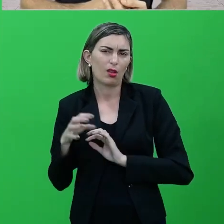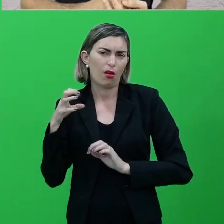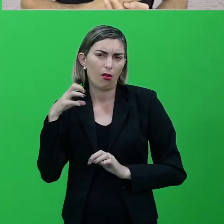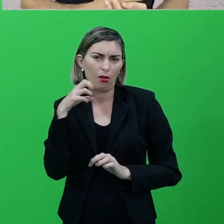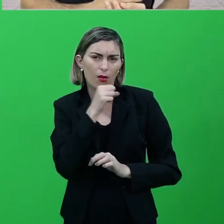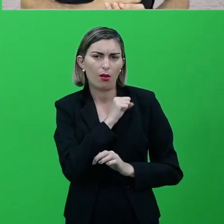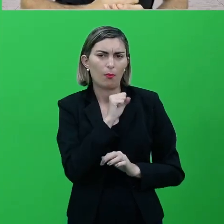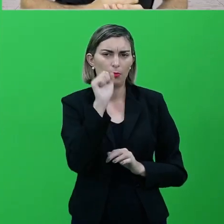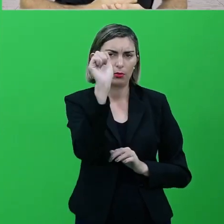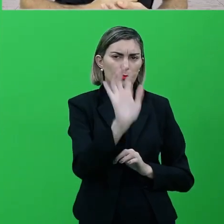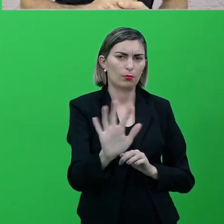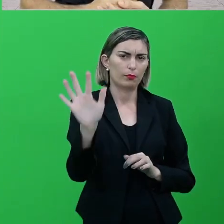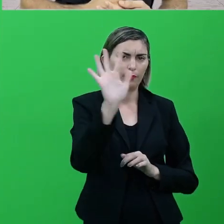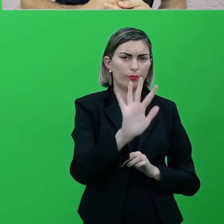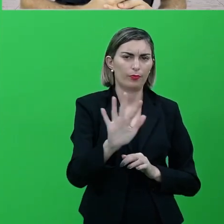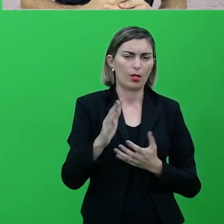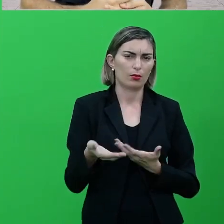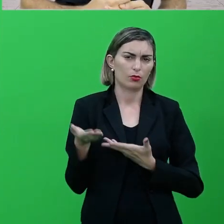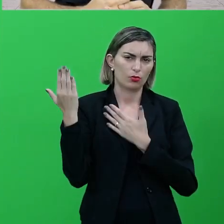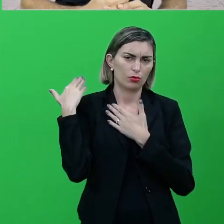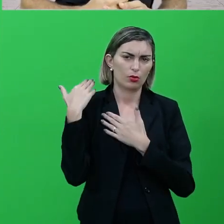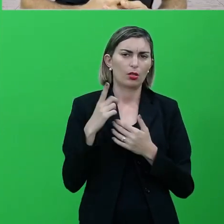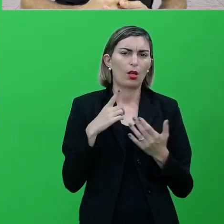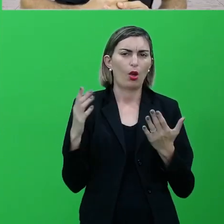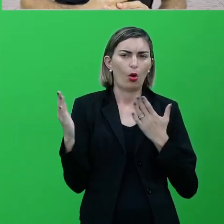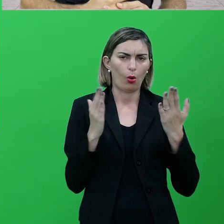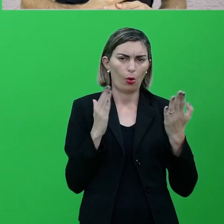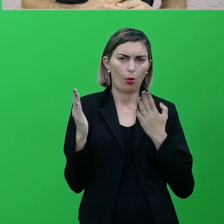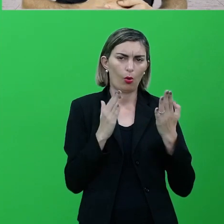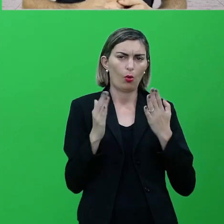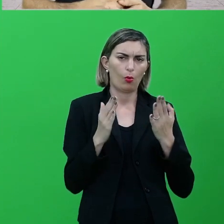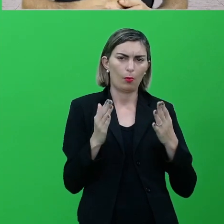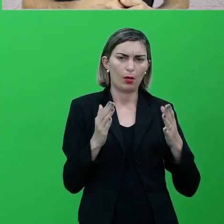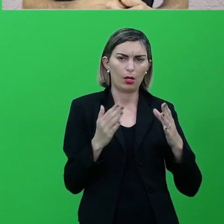essa imagem, que tem o intuito de comparar o setor privado e o